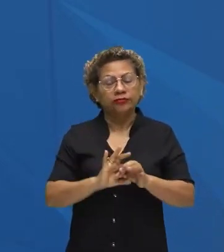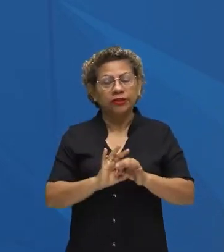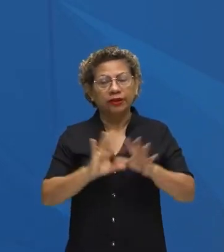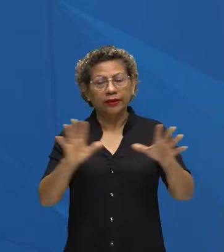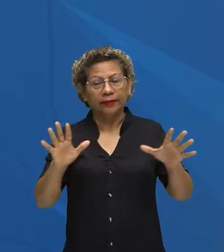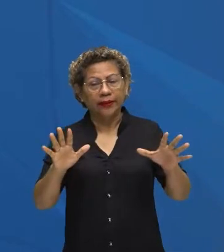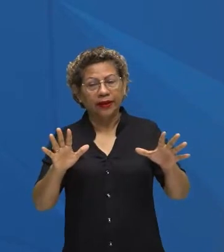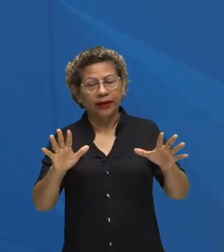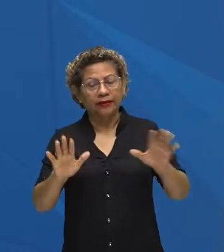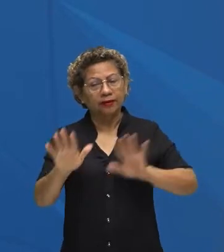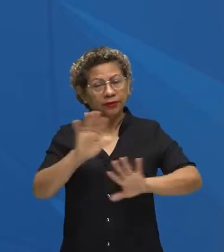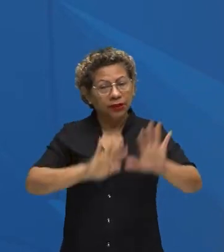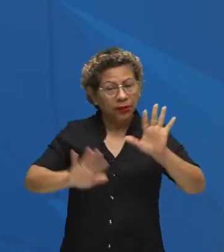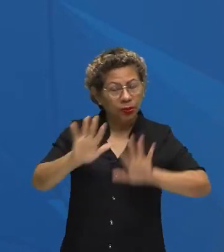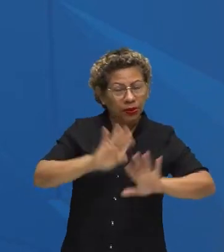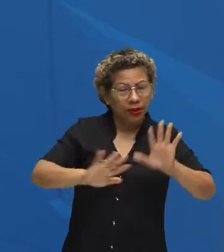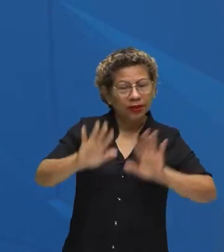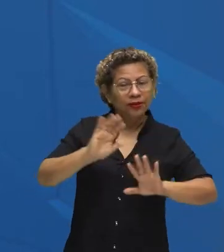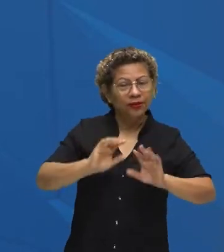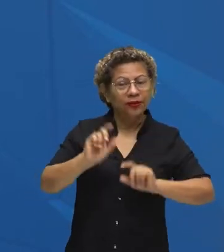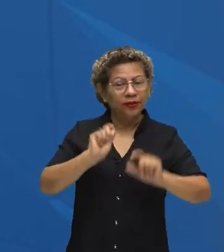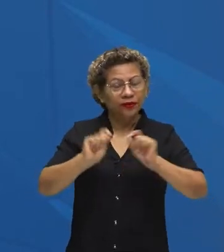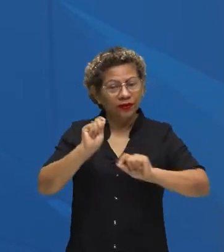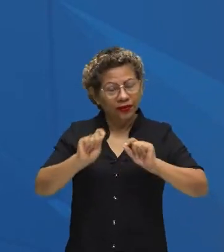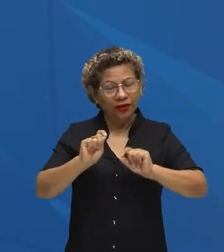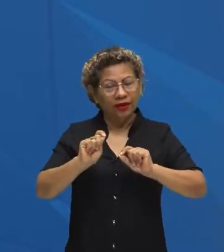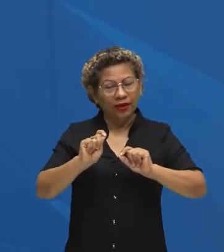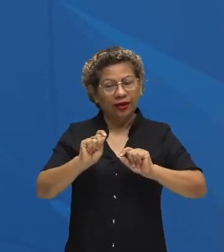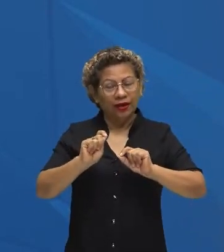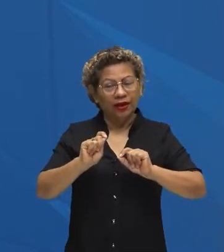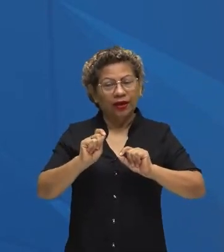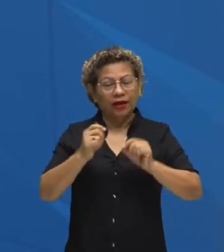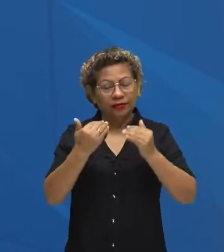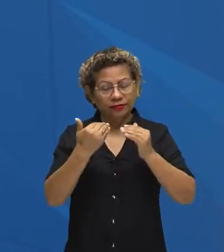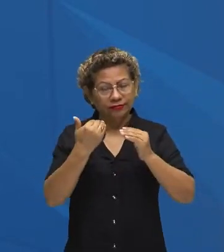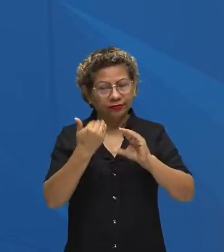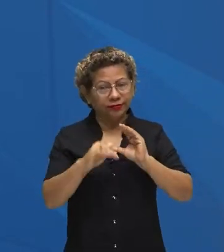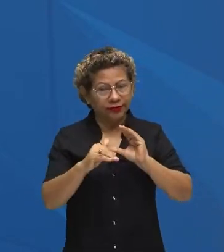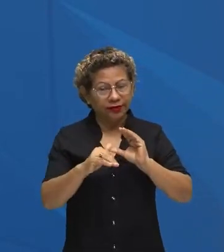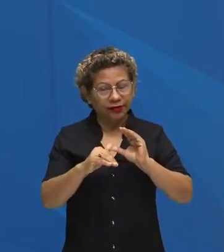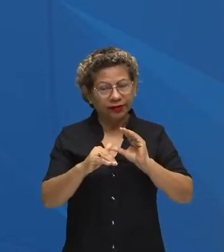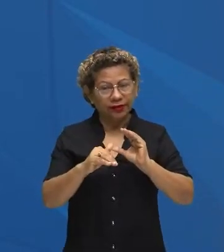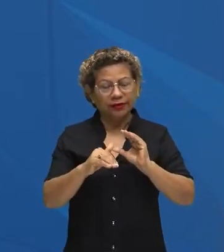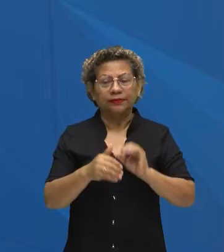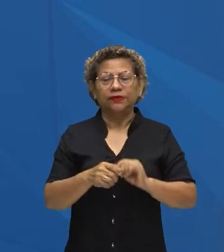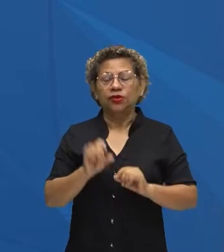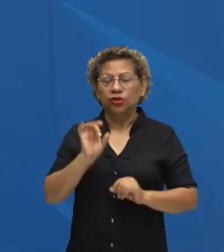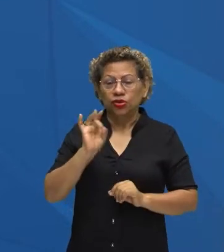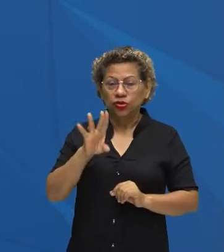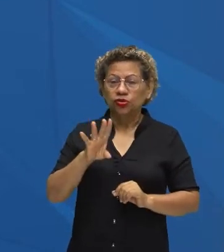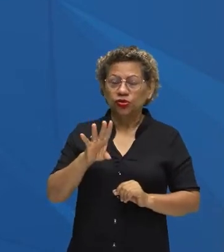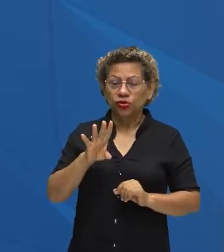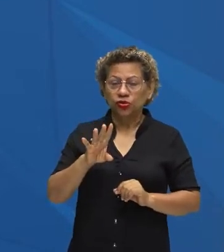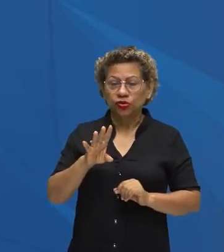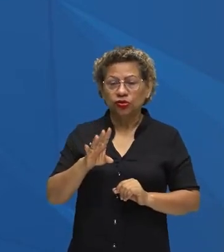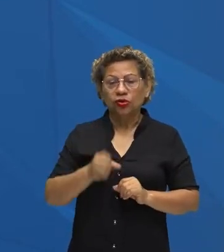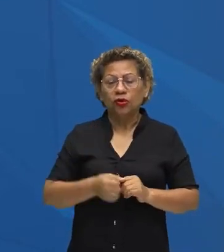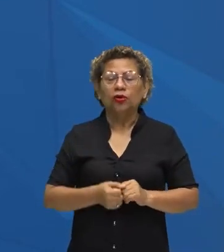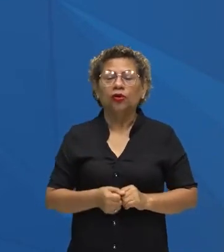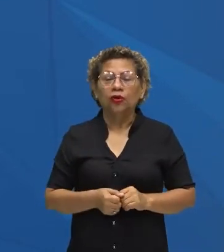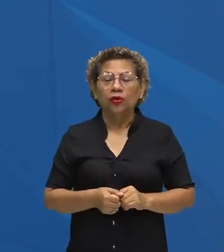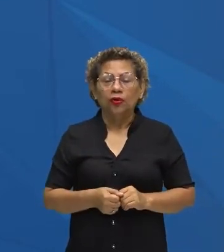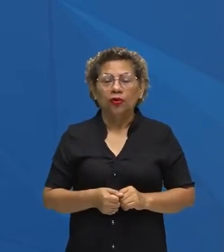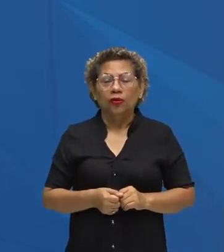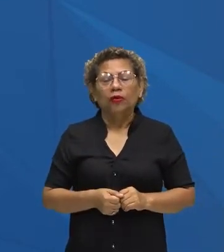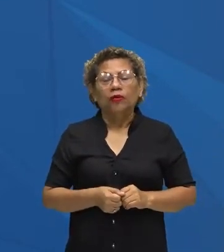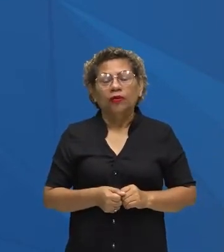pelo nosso canal do YouTube. Então, vamos evitar falar conversas paralelas, só assuntos relacionados aí ao tema, tá bom? Para não atrapalhar os